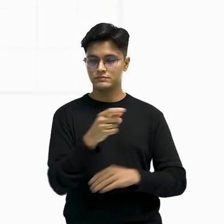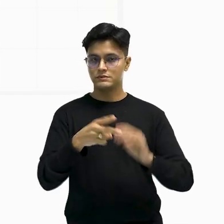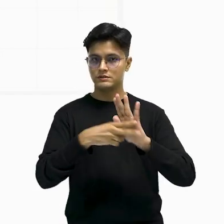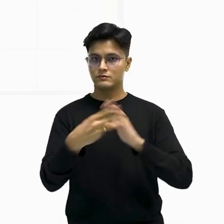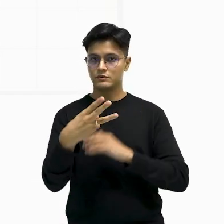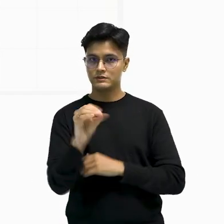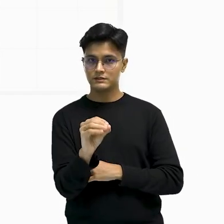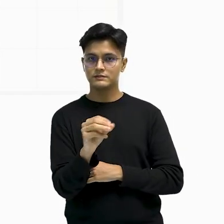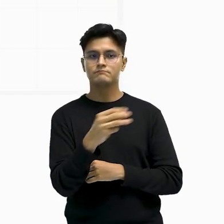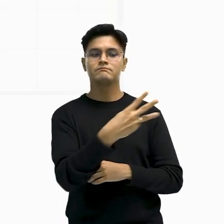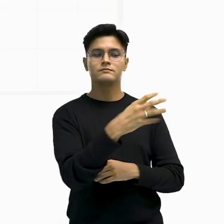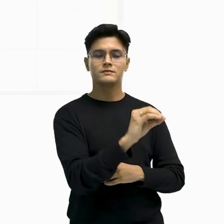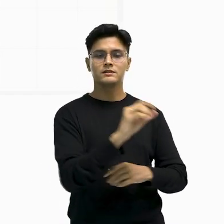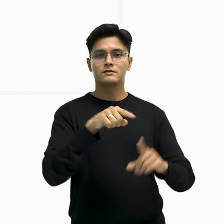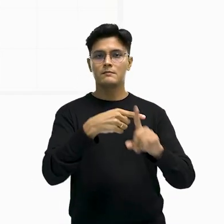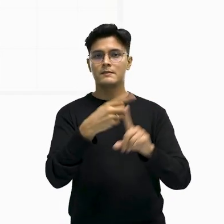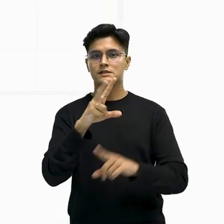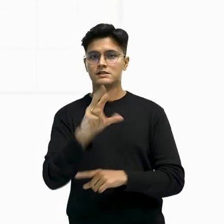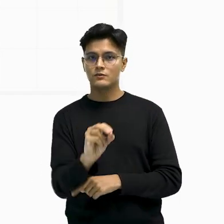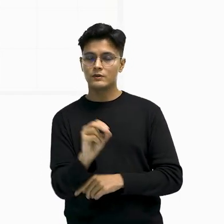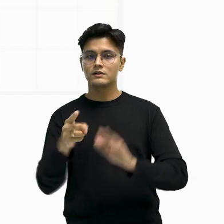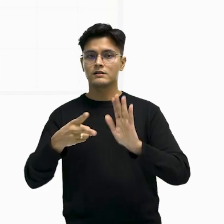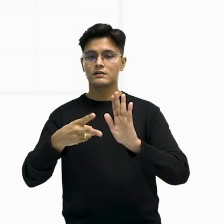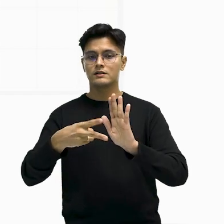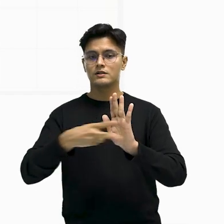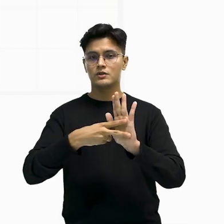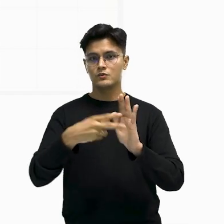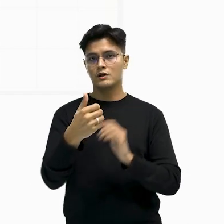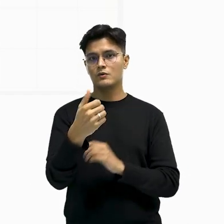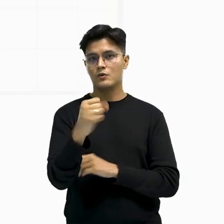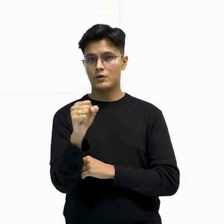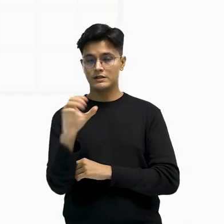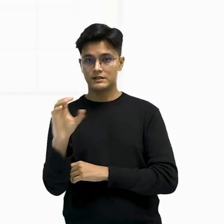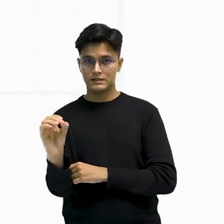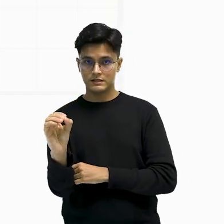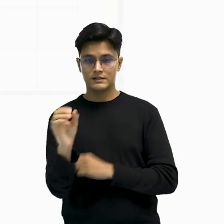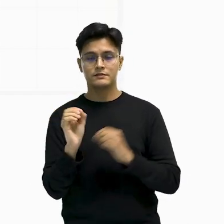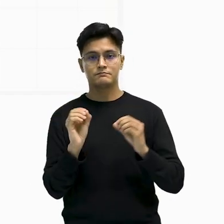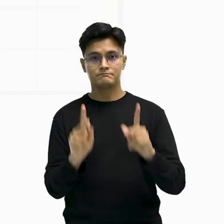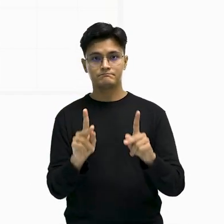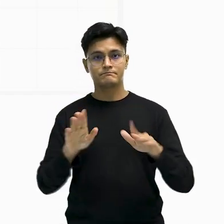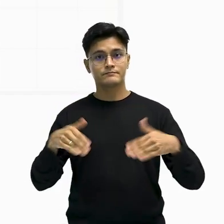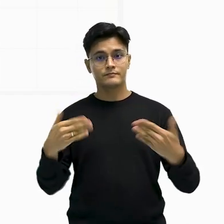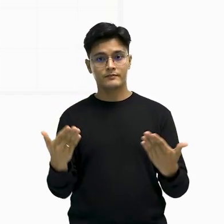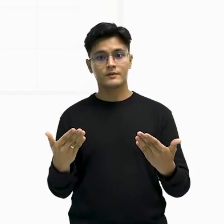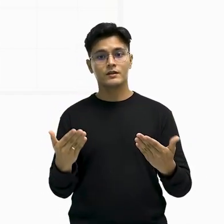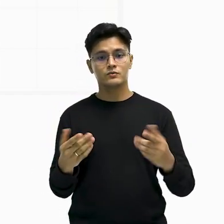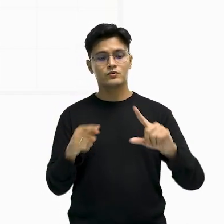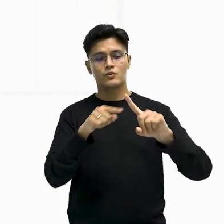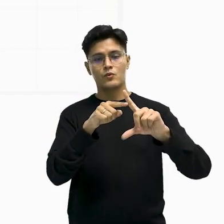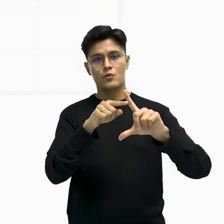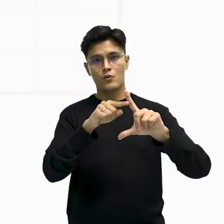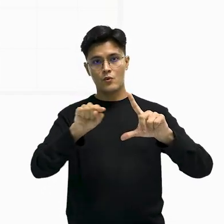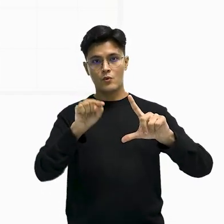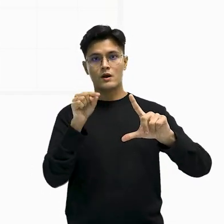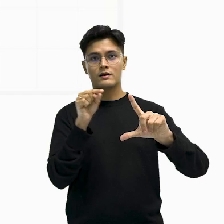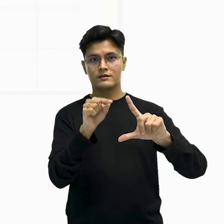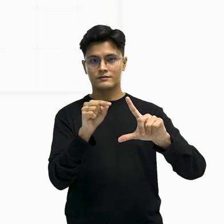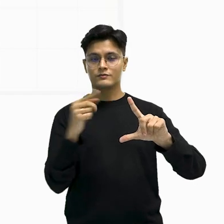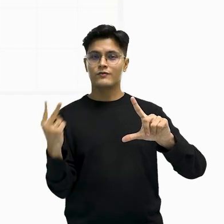30 mais 50 é igual a 80. Bacana? Então, esse ângulo aqui, ele